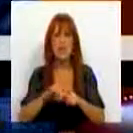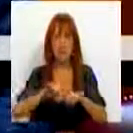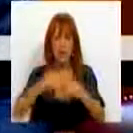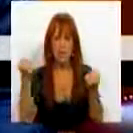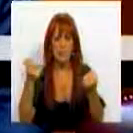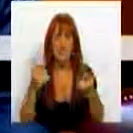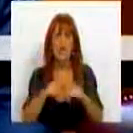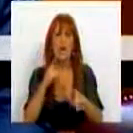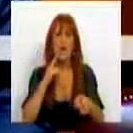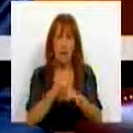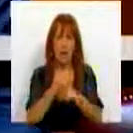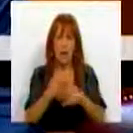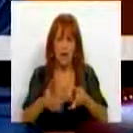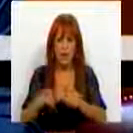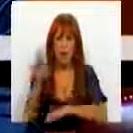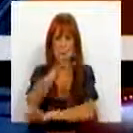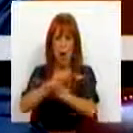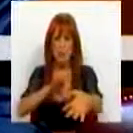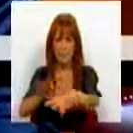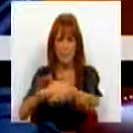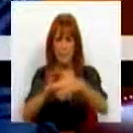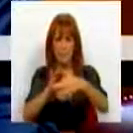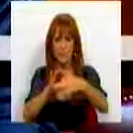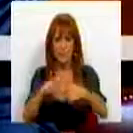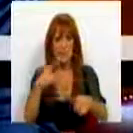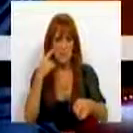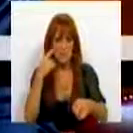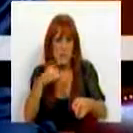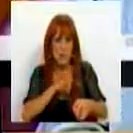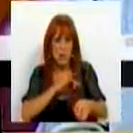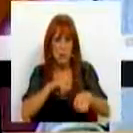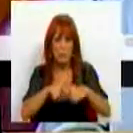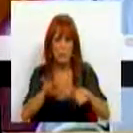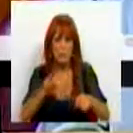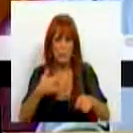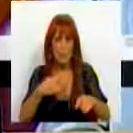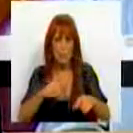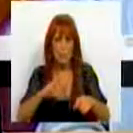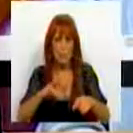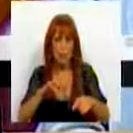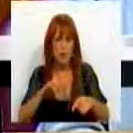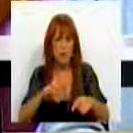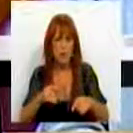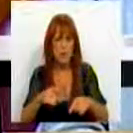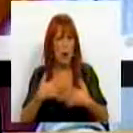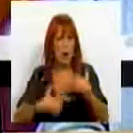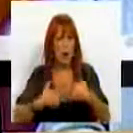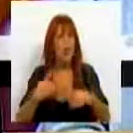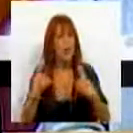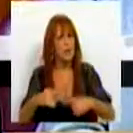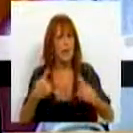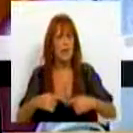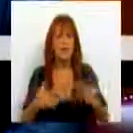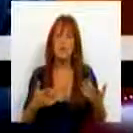quebrada e retomar a Europa solidária, pelos vistos, Sr. Deputado Pedro Mota Soares anseia por ser.